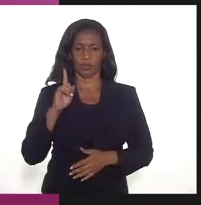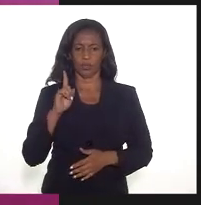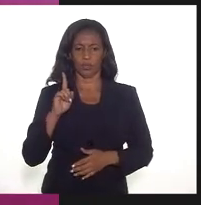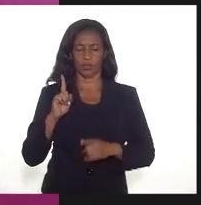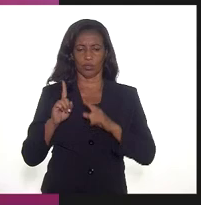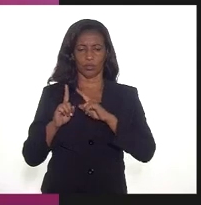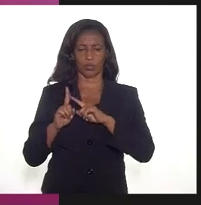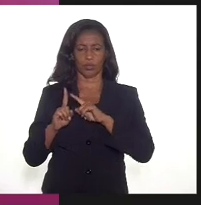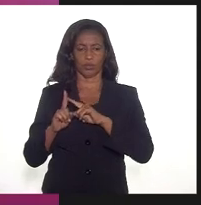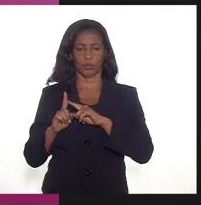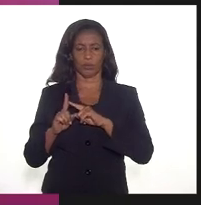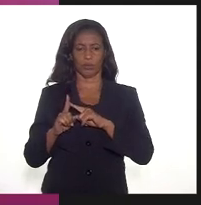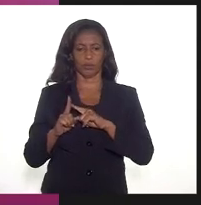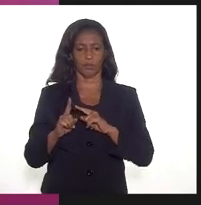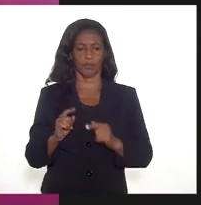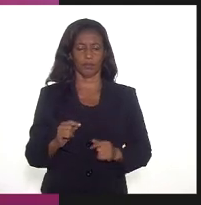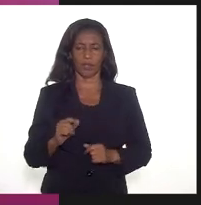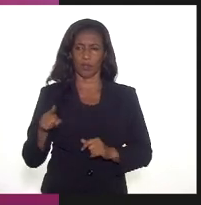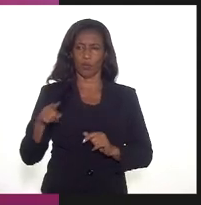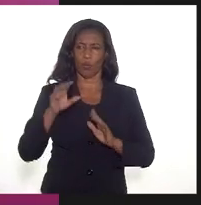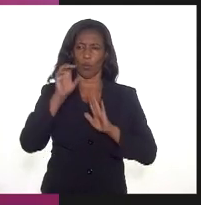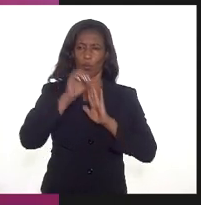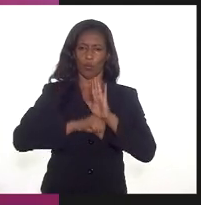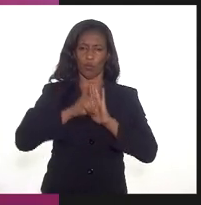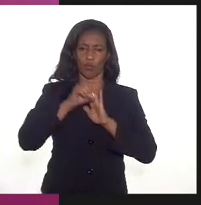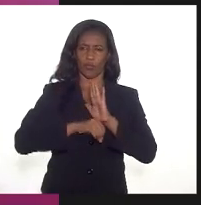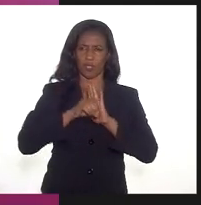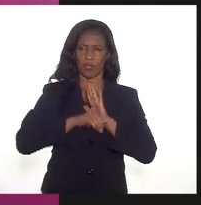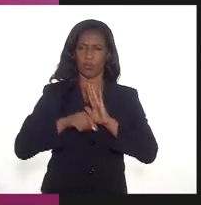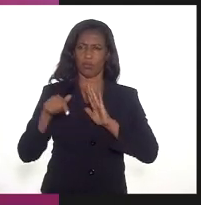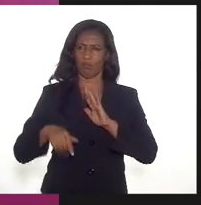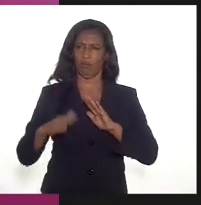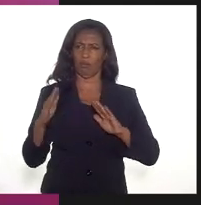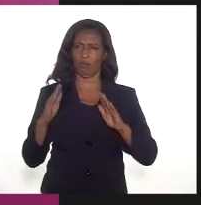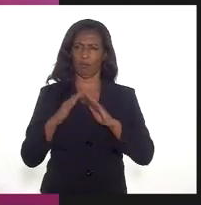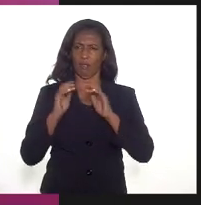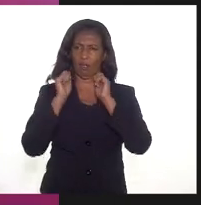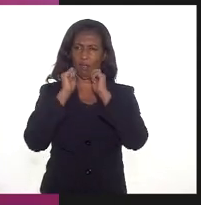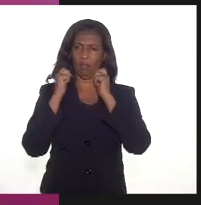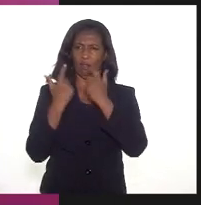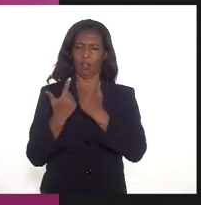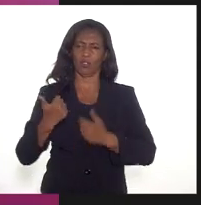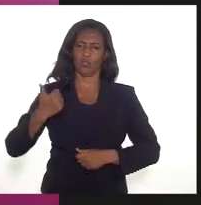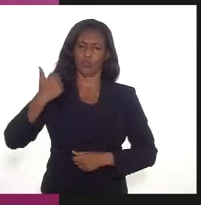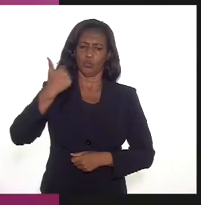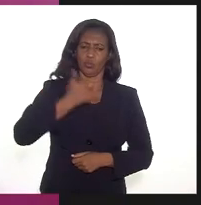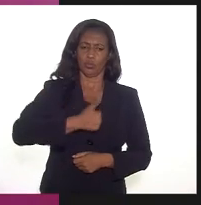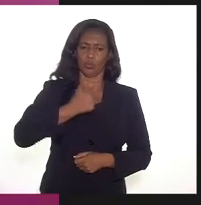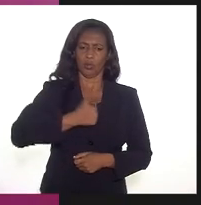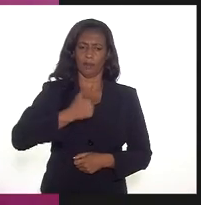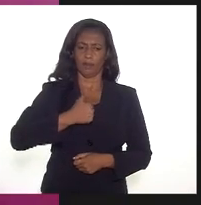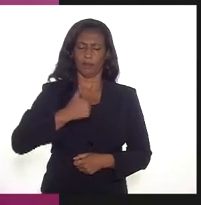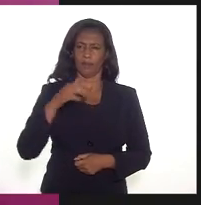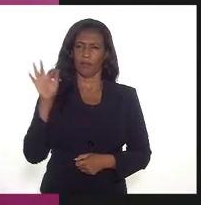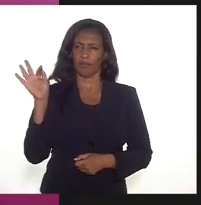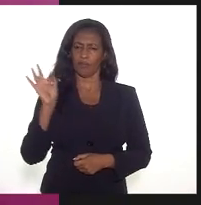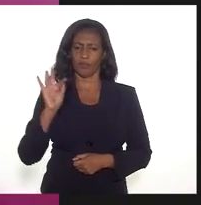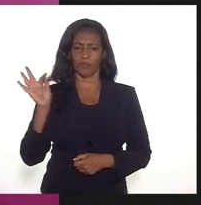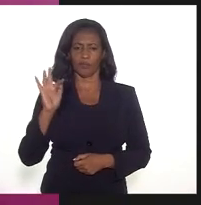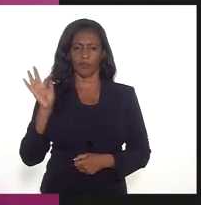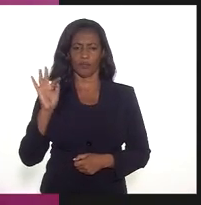o gabinete, e esse ofício já está na casa desde o dia 1º de